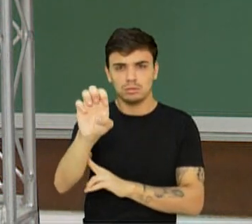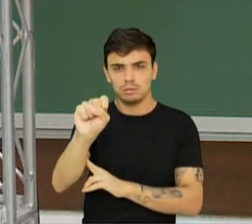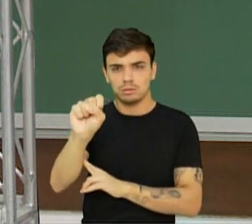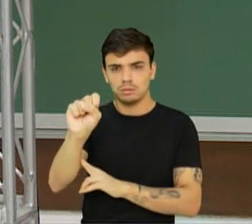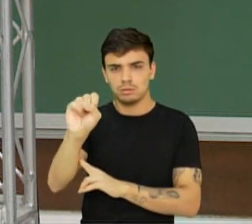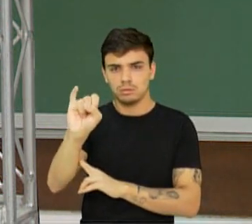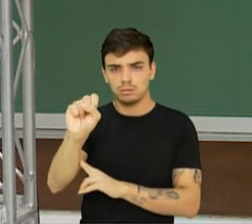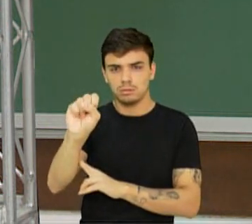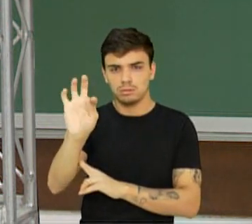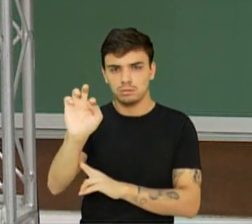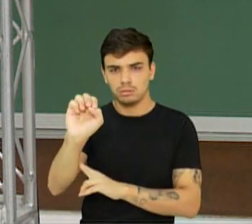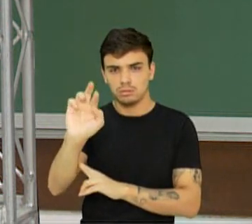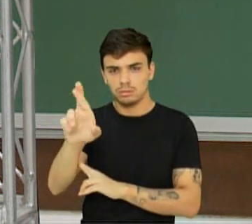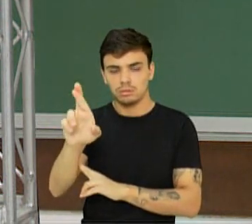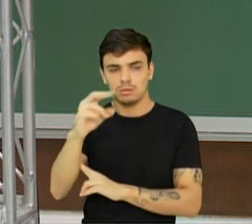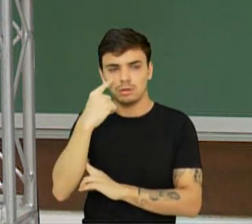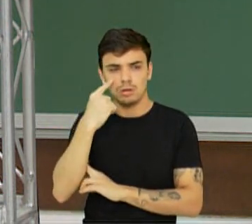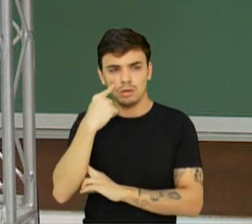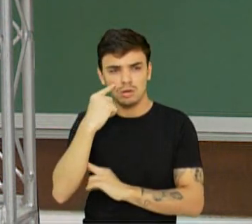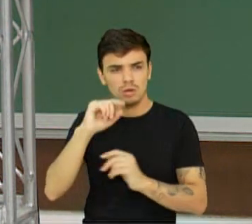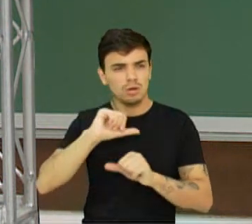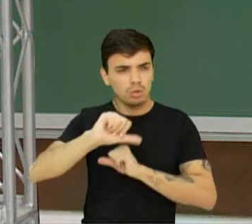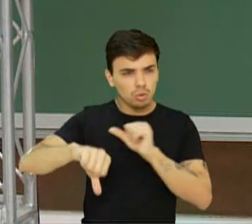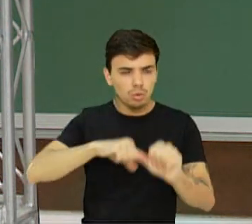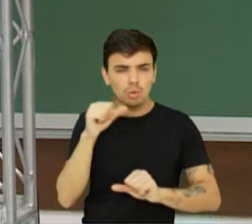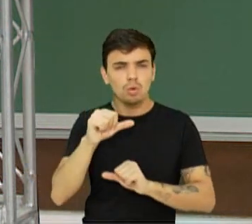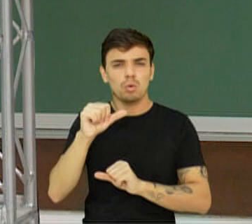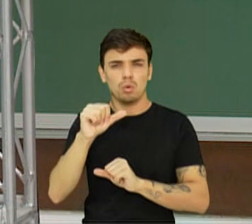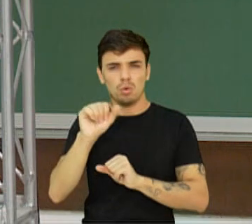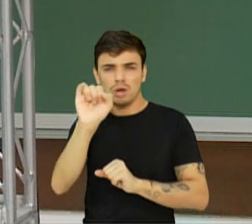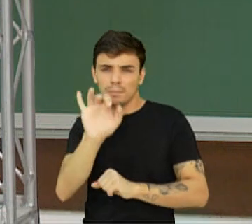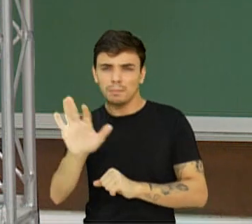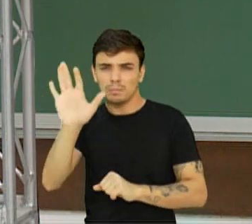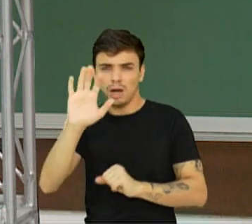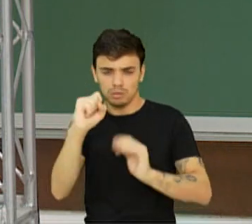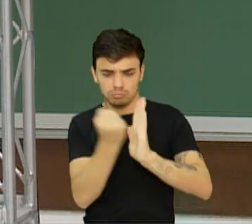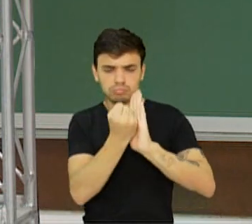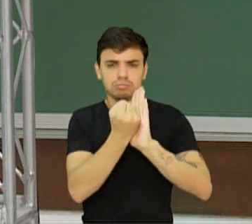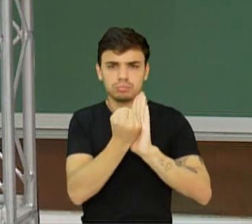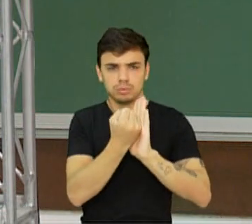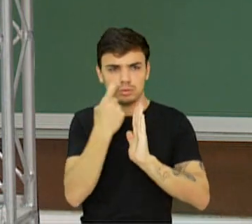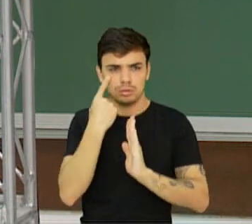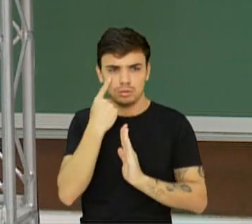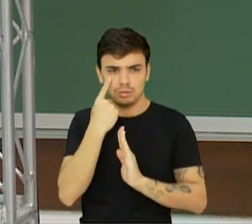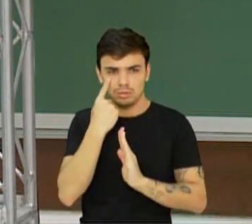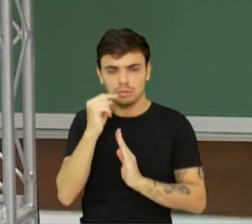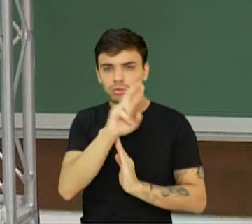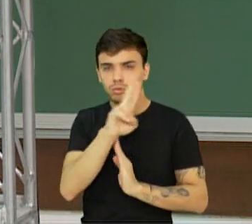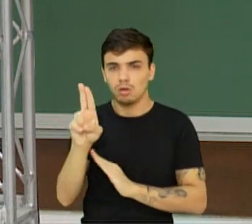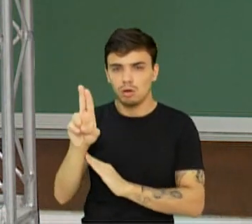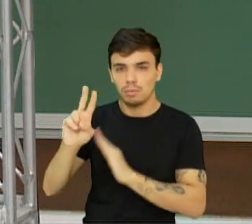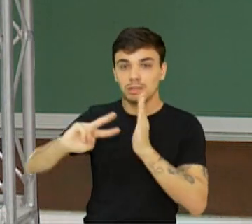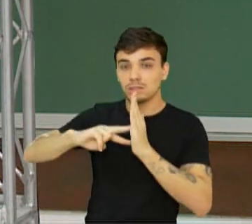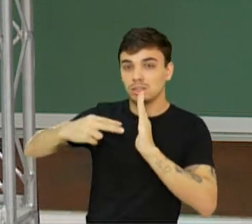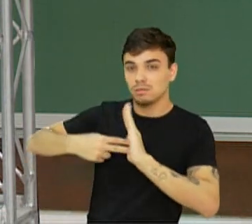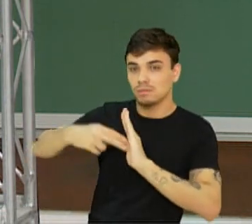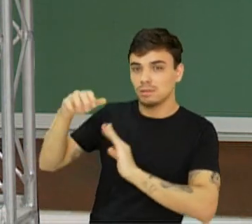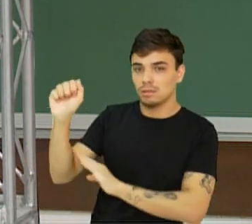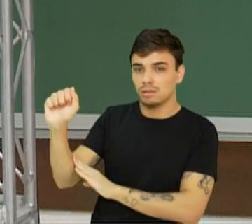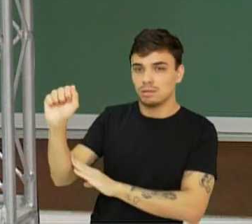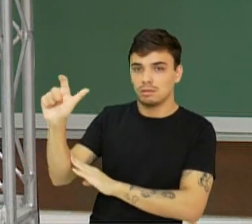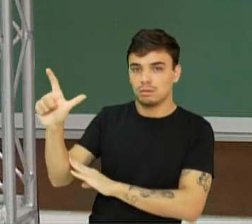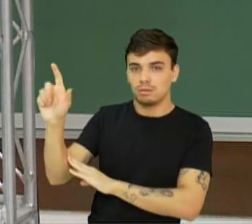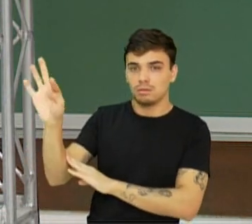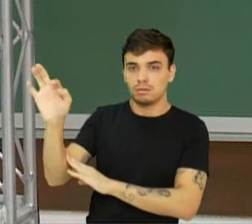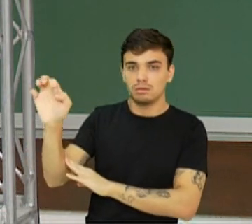mudou o símbolo, não é mais aquelas duas barrinhas de alto e baixo potencial. É um símbolo que significa alternado. Quer dizer que essa tensão ela